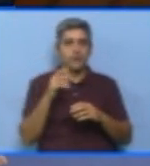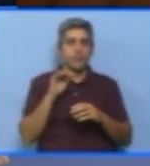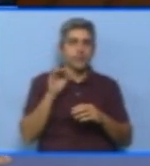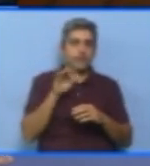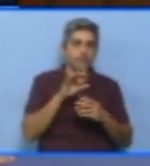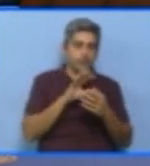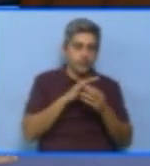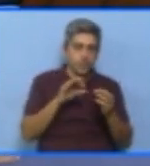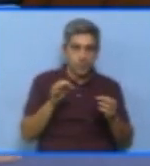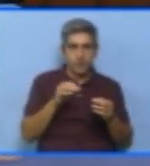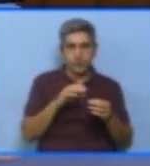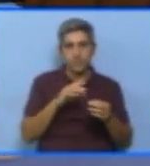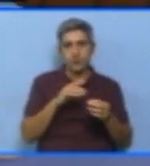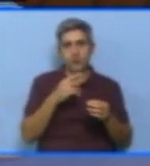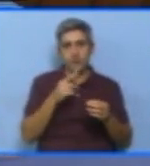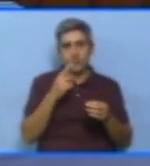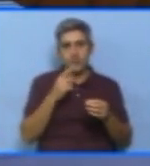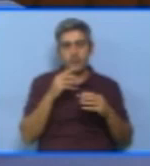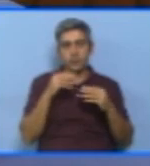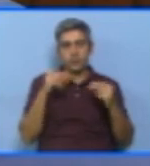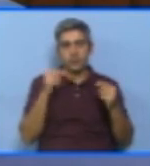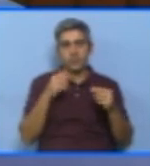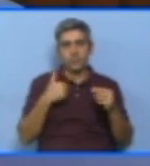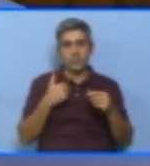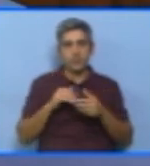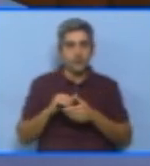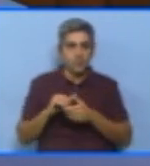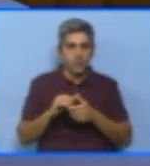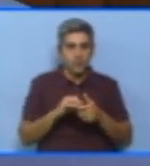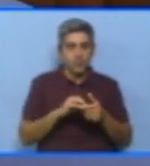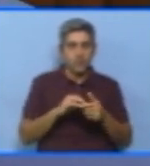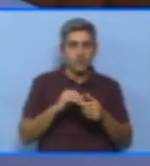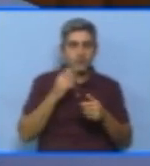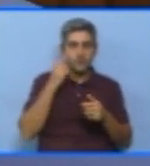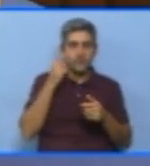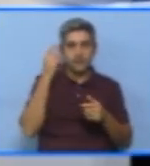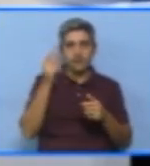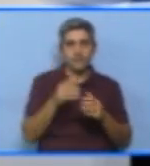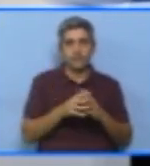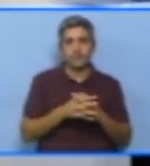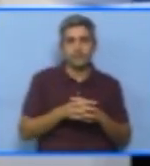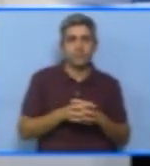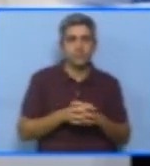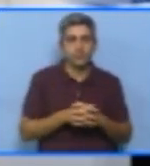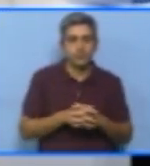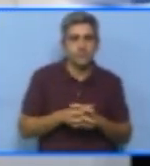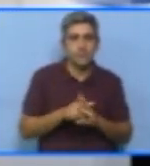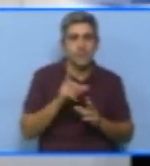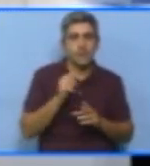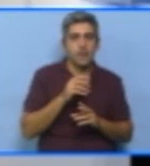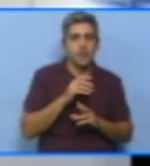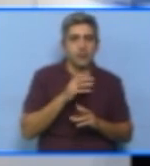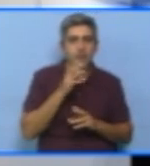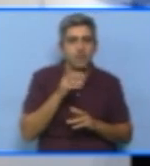à coerência, há aqui lugar para o mistério da misericórdia divina e para, eu diria mais,